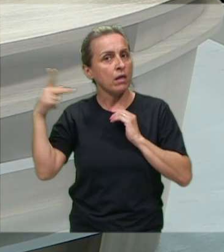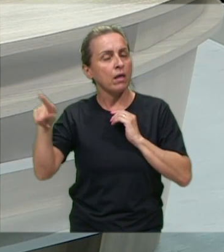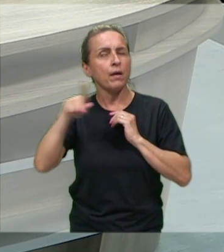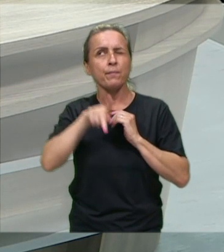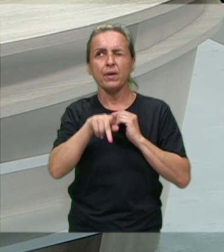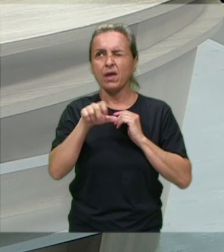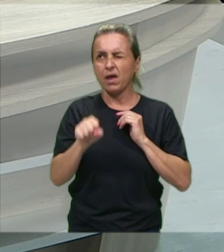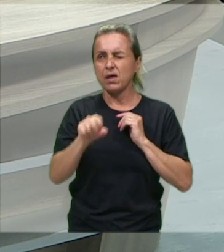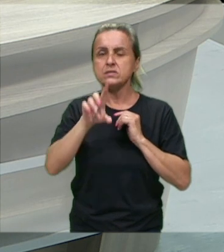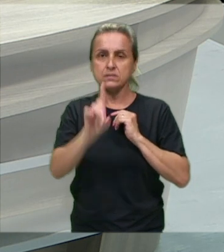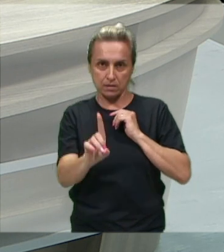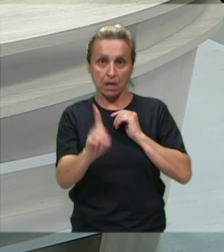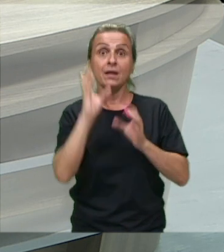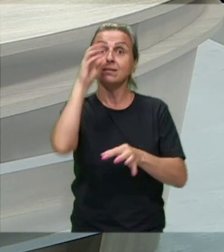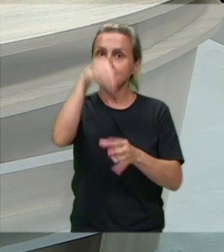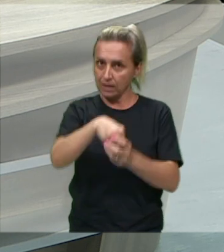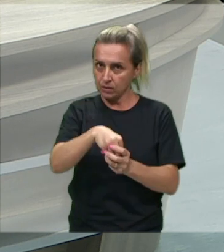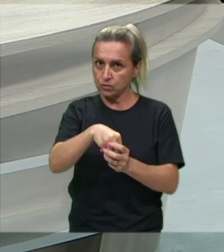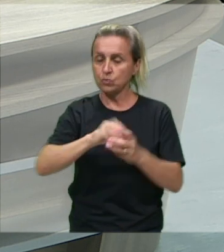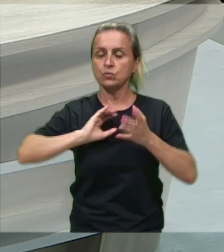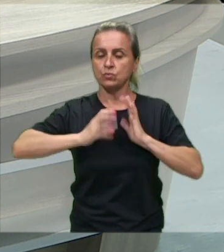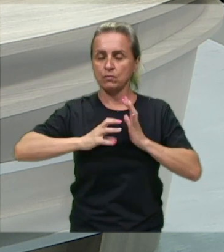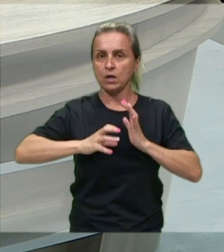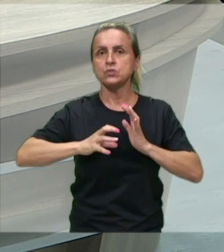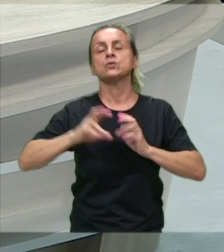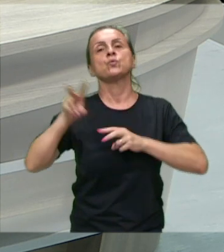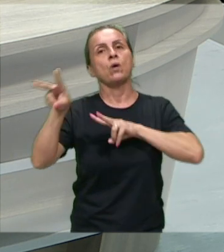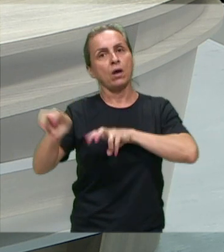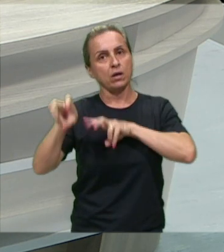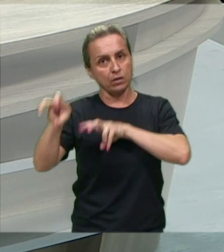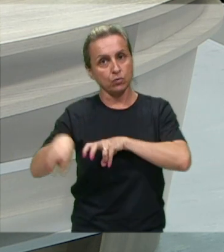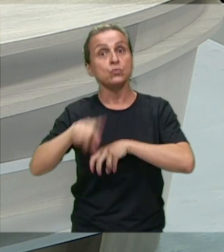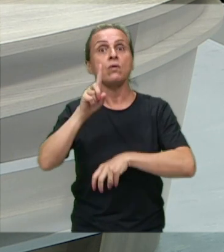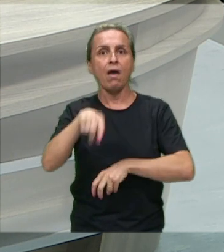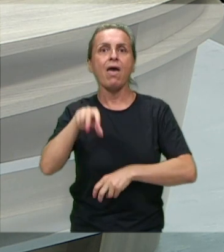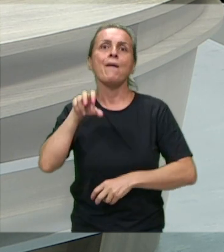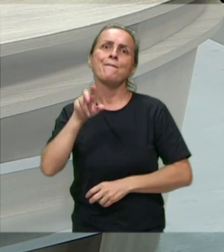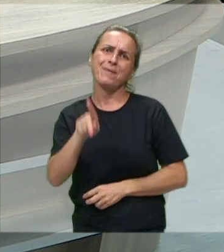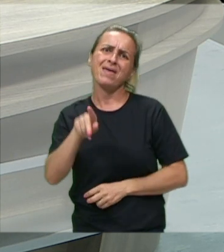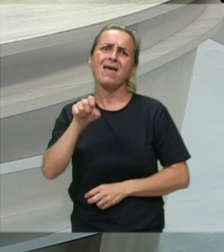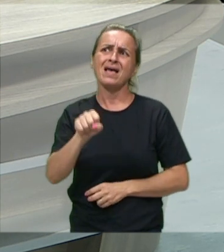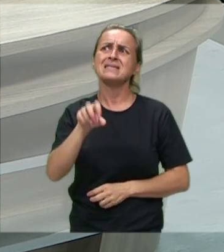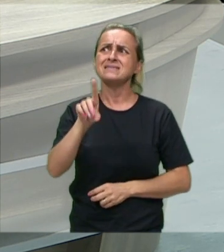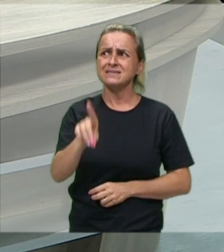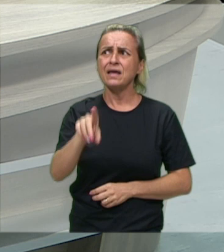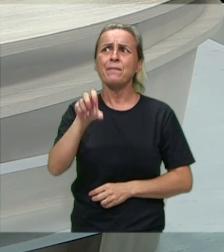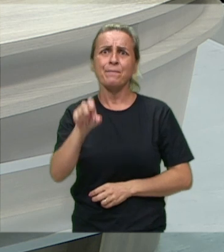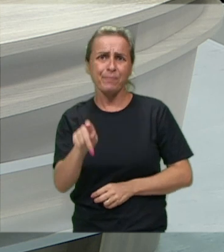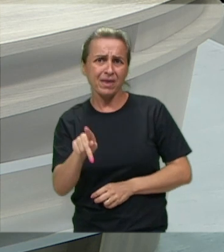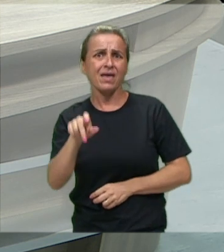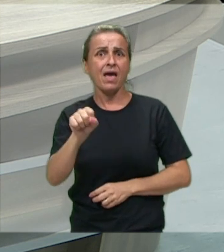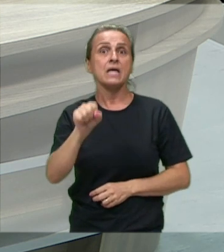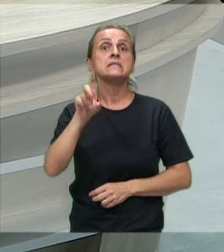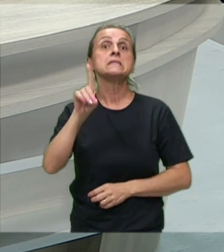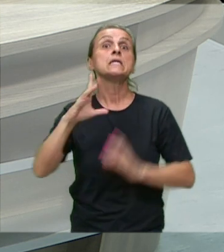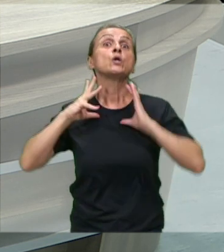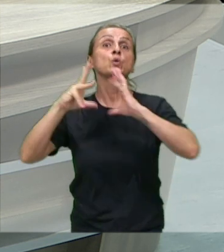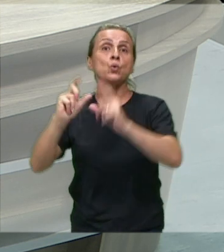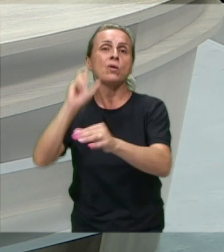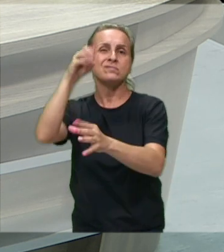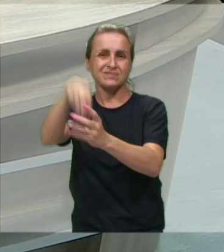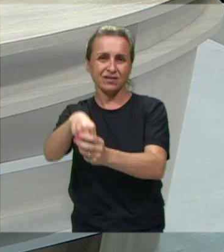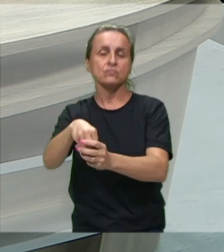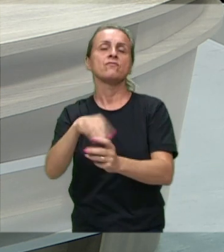do Ministério da Agricultura é PSD, o Rodrigo Caetano é PSD no Congresso, eu acho que vai facilitar um pouco mais o entendimento de